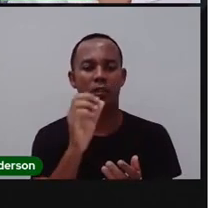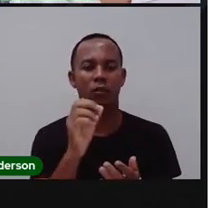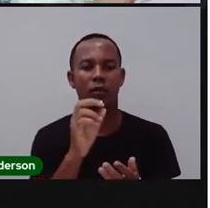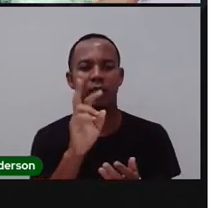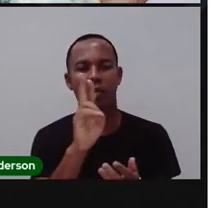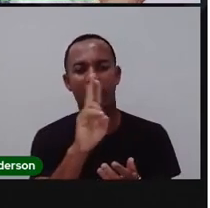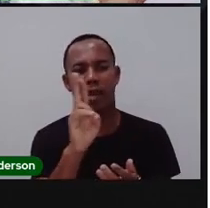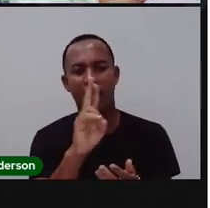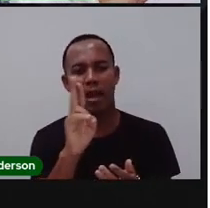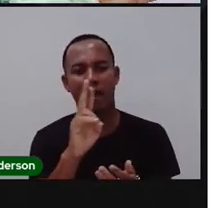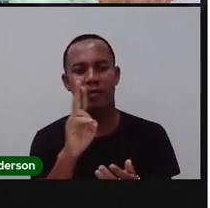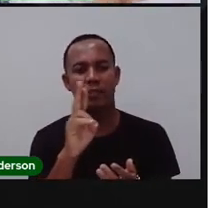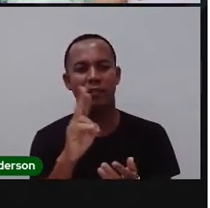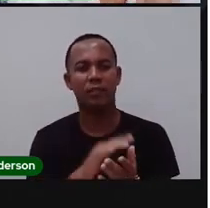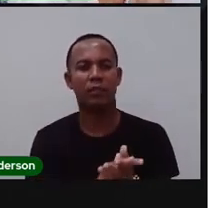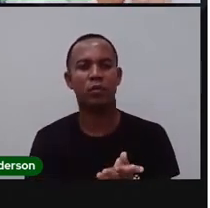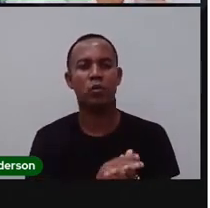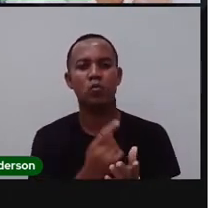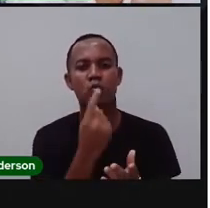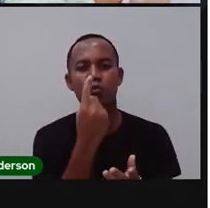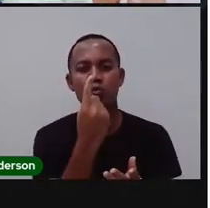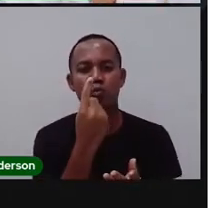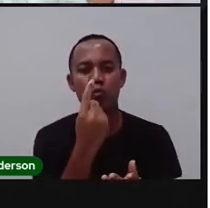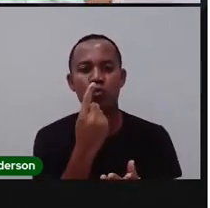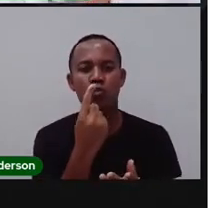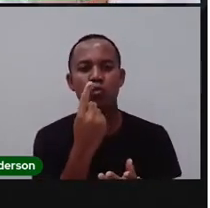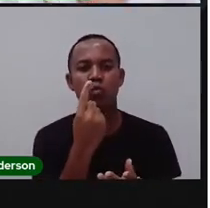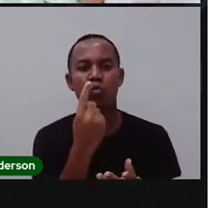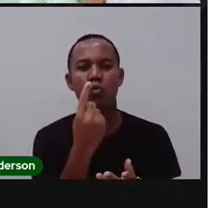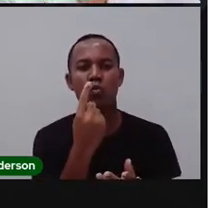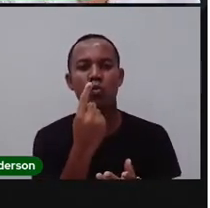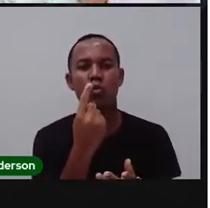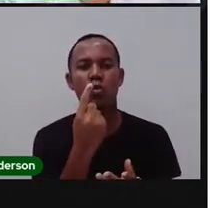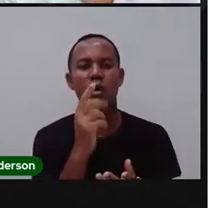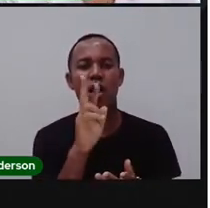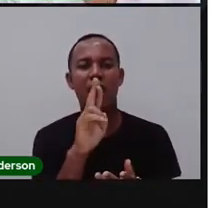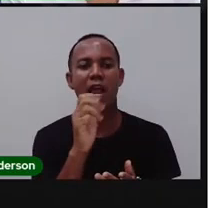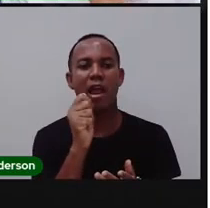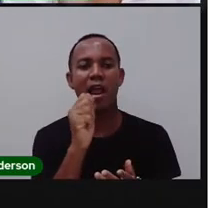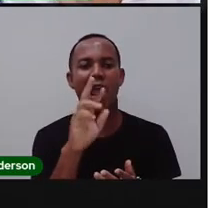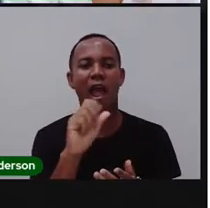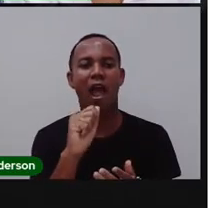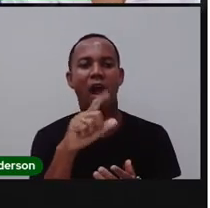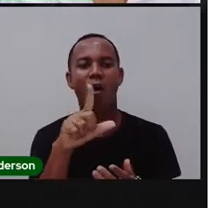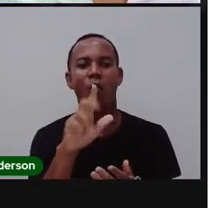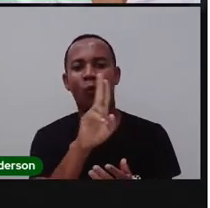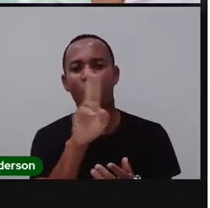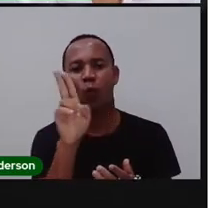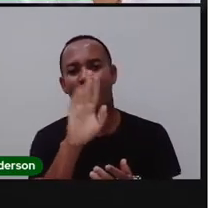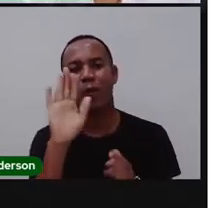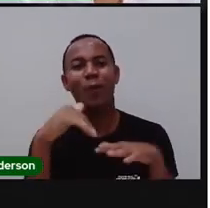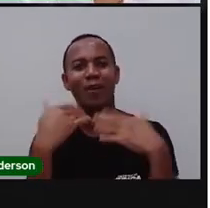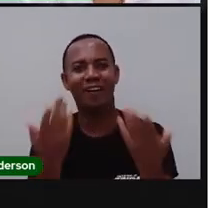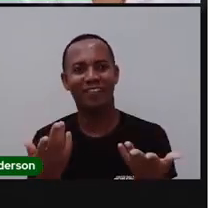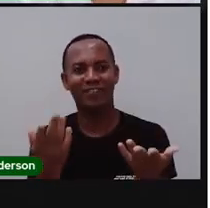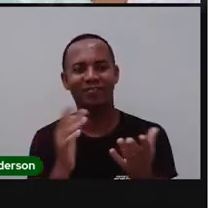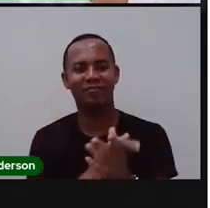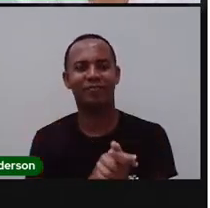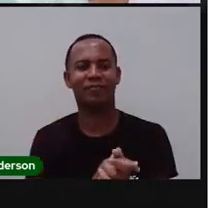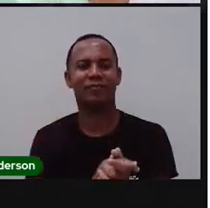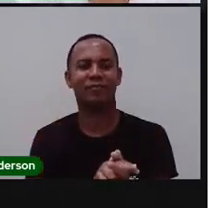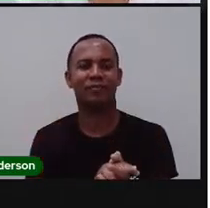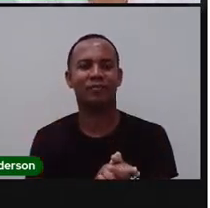E se for um só, uma moeda de 1? E aí, qual é o nome da nossa moeda? Aí você vai escrever aí. E qual